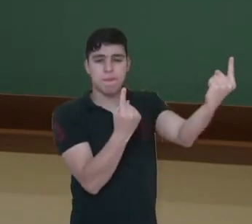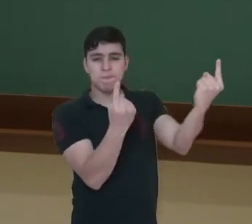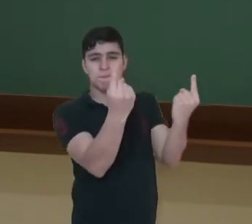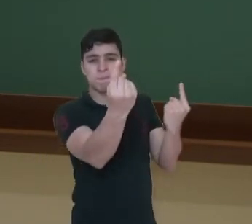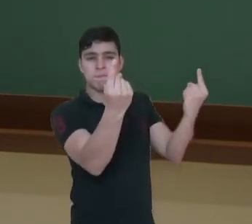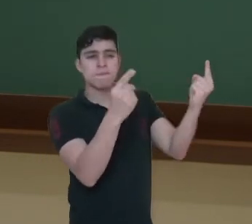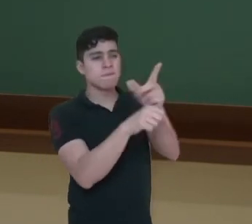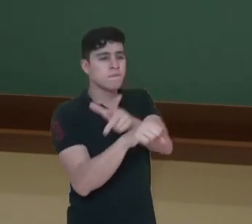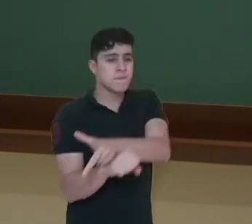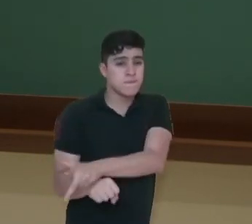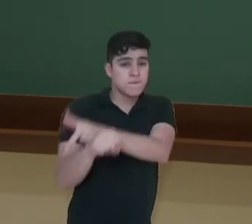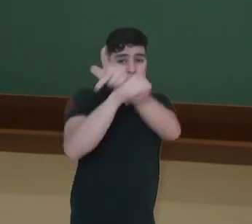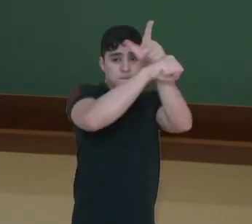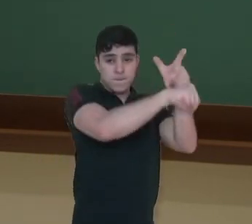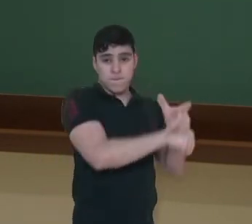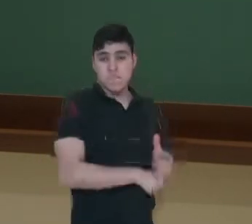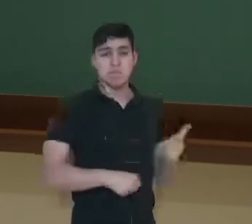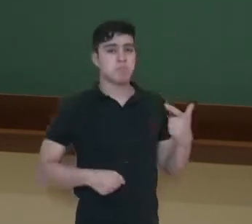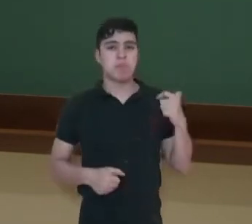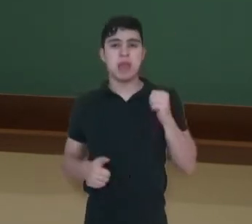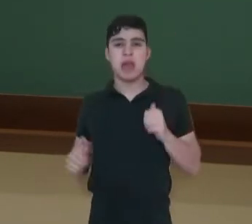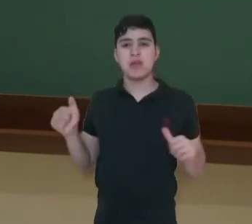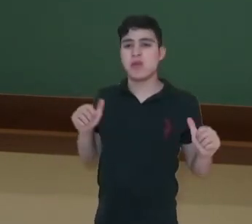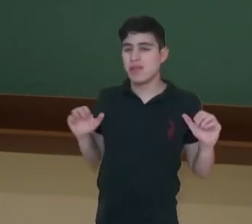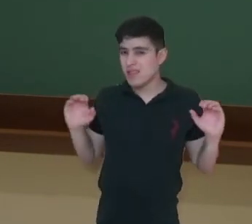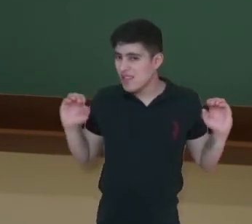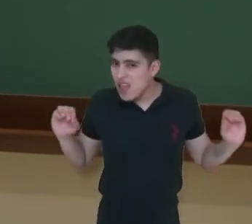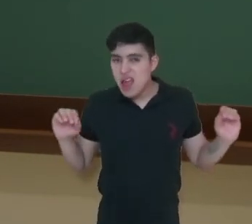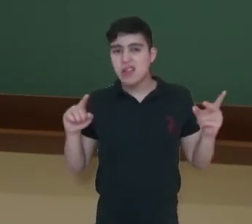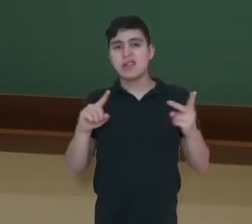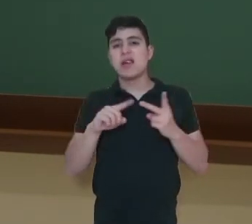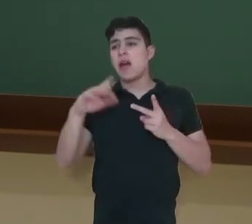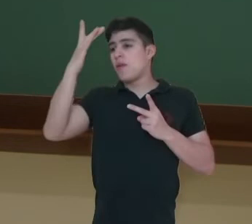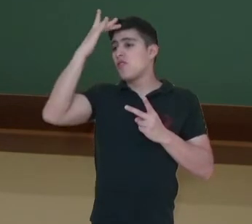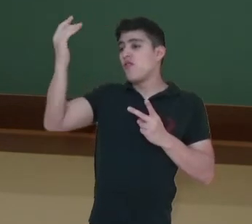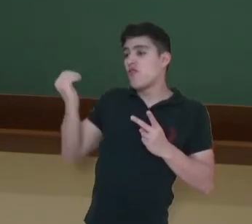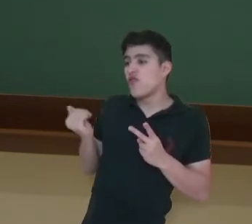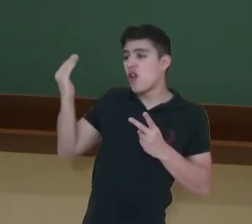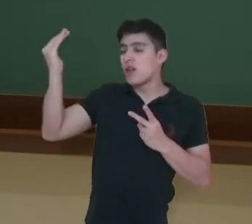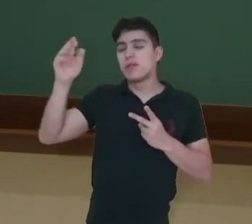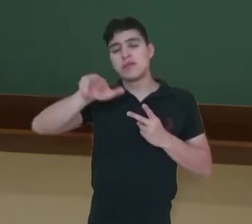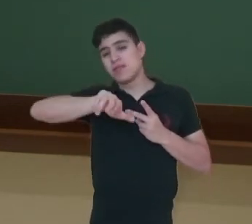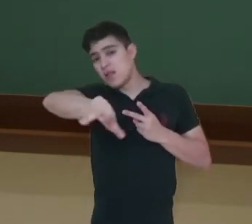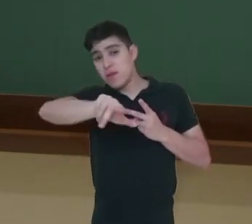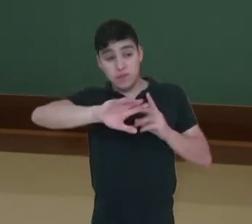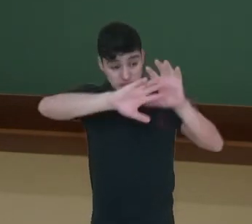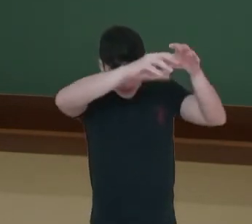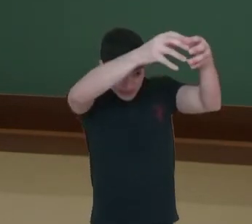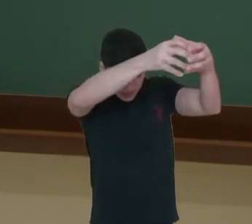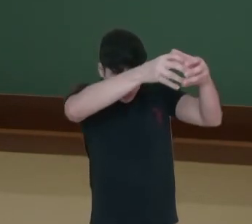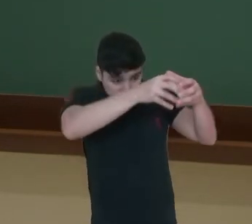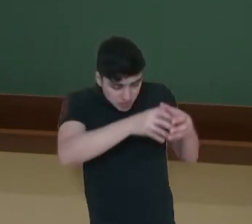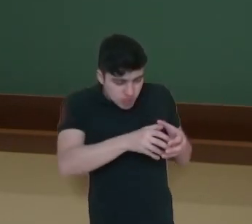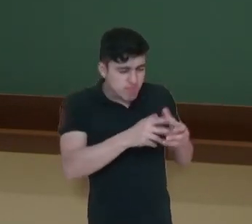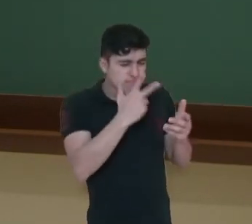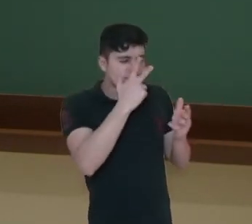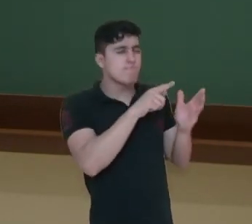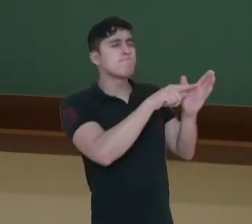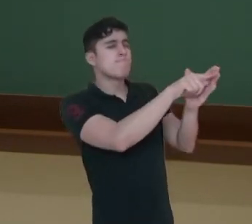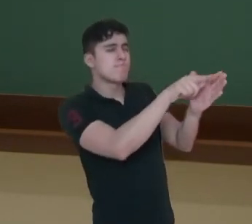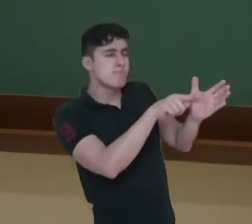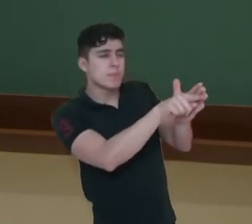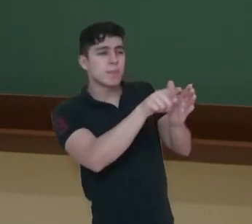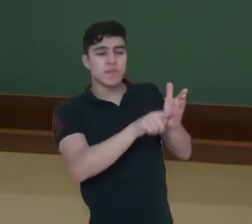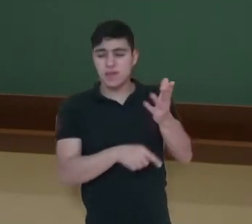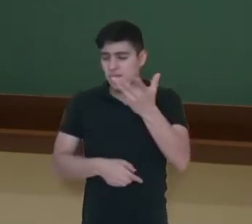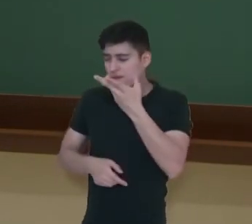não existe nem nada de ator contratado, não existe nada de pessoa de fora. Ele traz a própria comunidade dançando, a própria comunidade